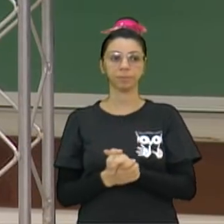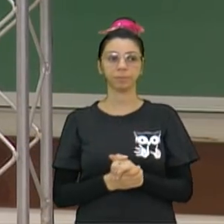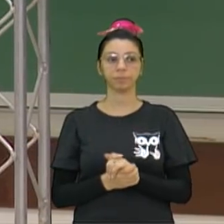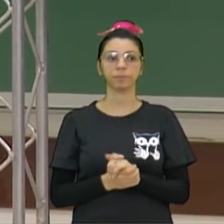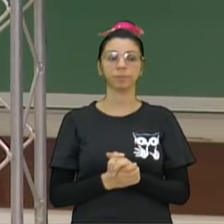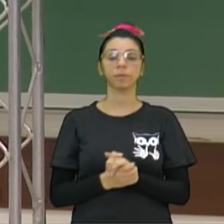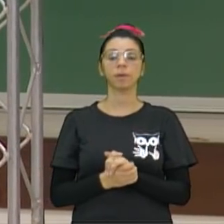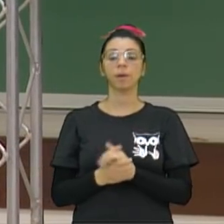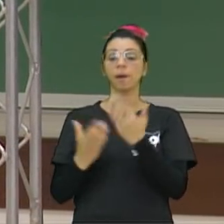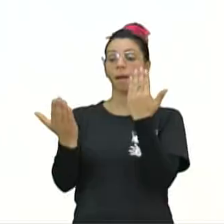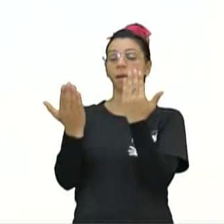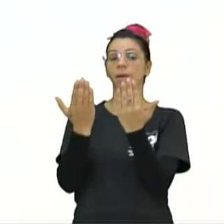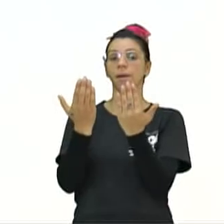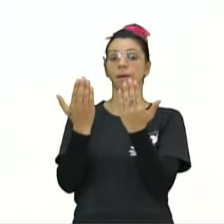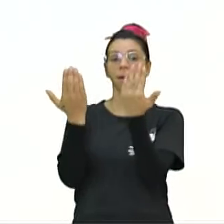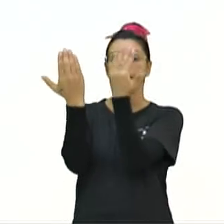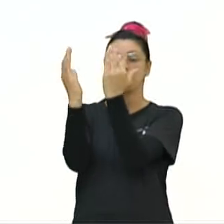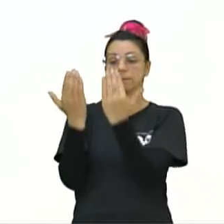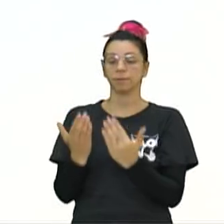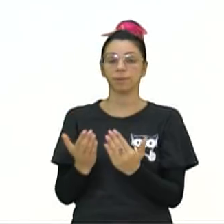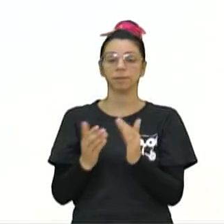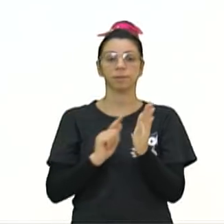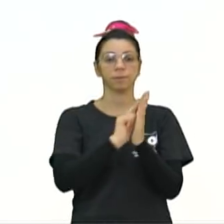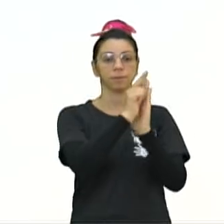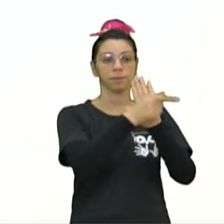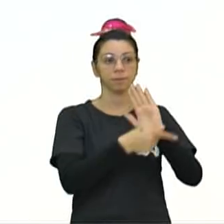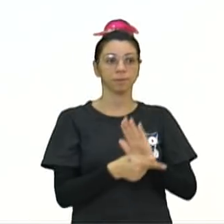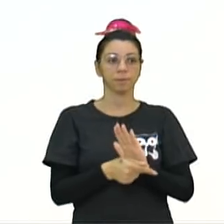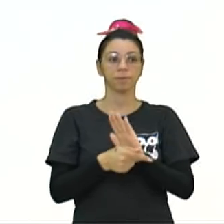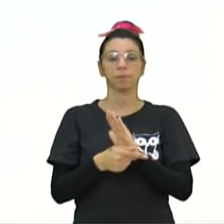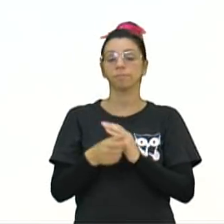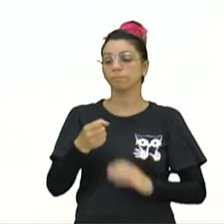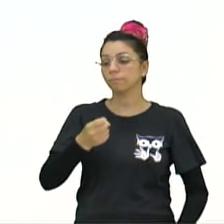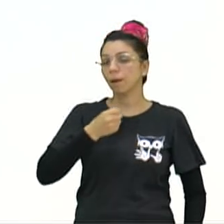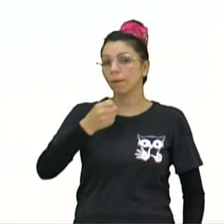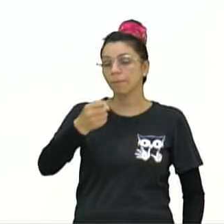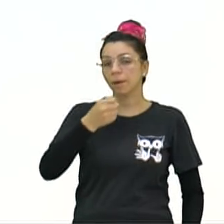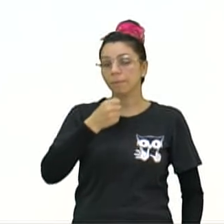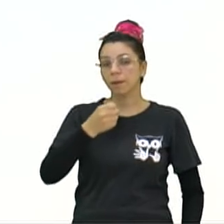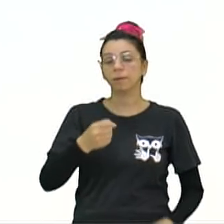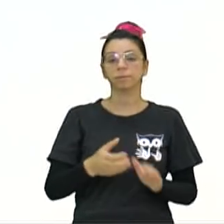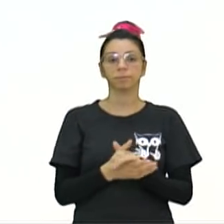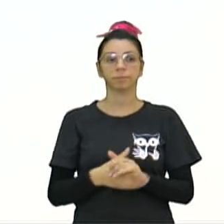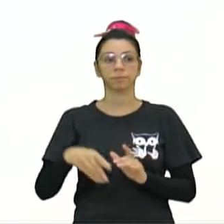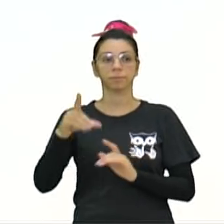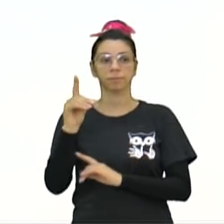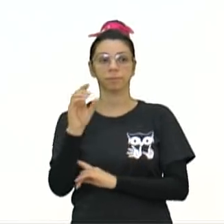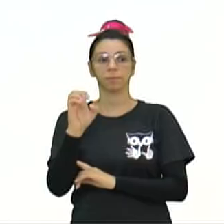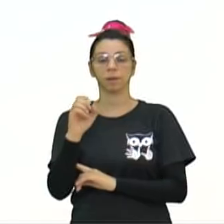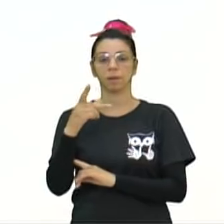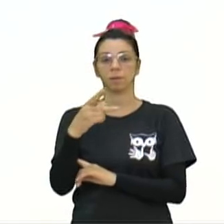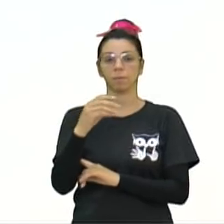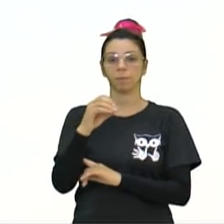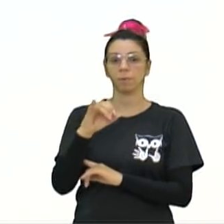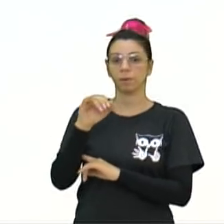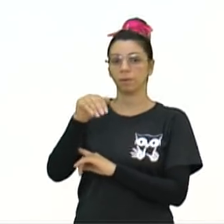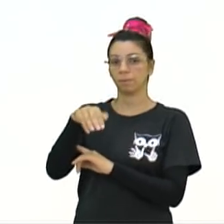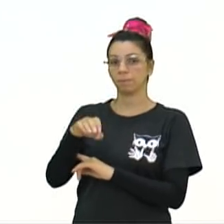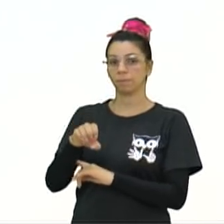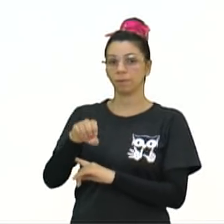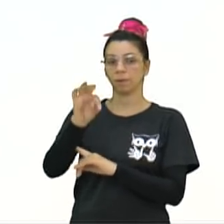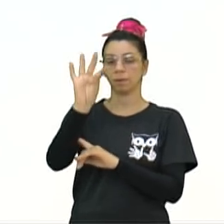gente analisou os elementos composicionais do gênero discursivo conhecido como depoimento. Fizemos também